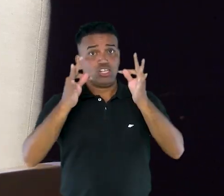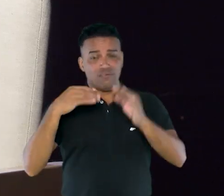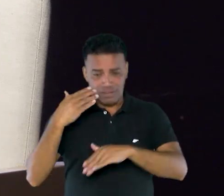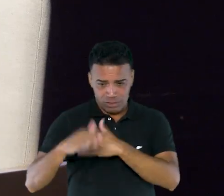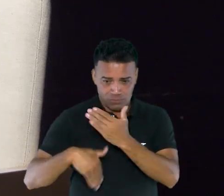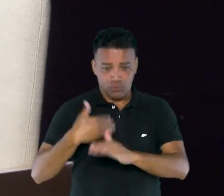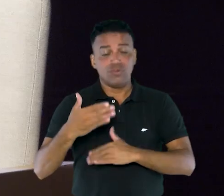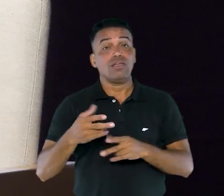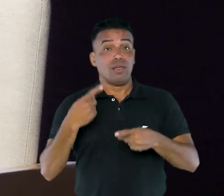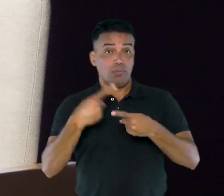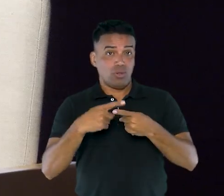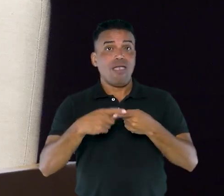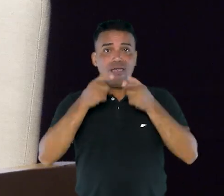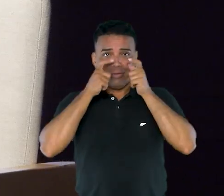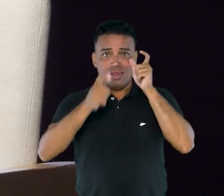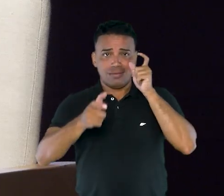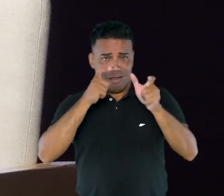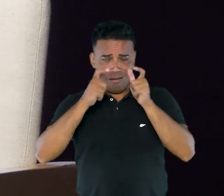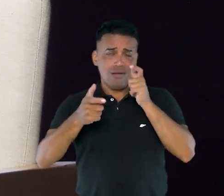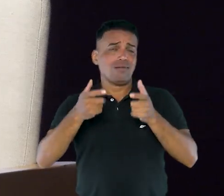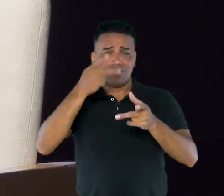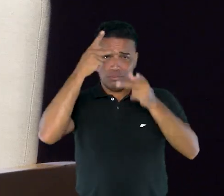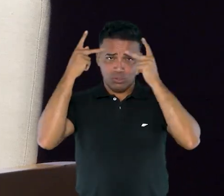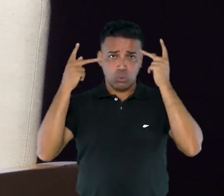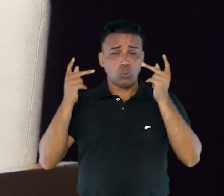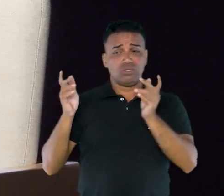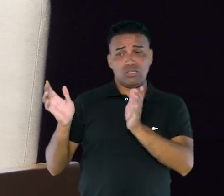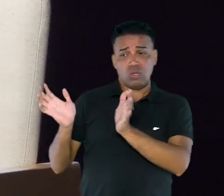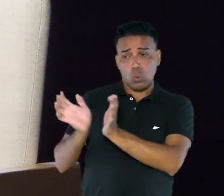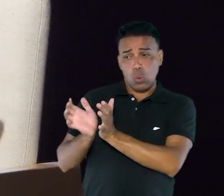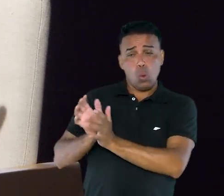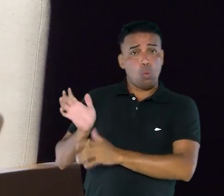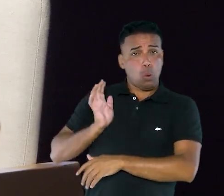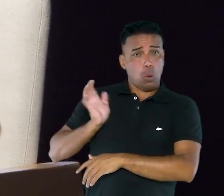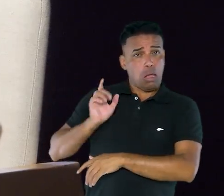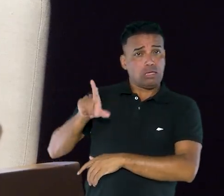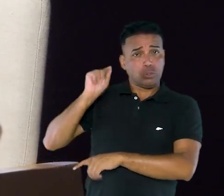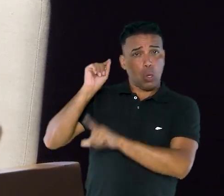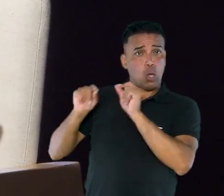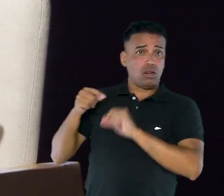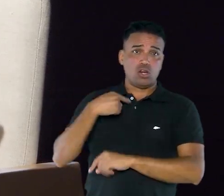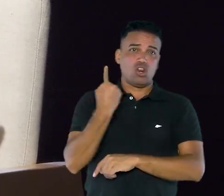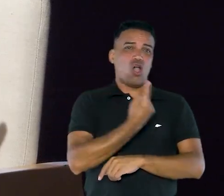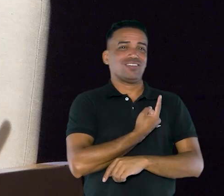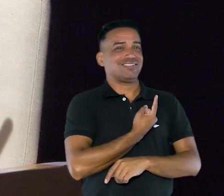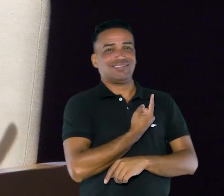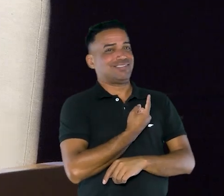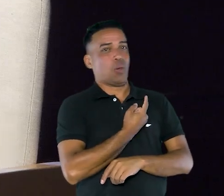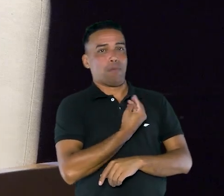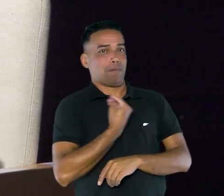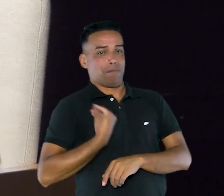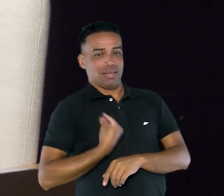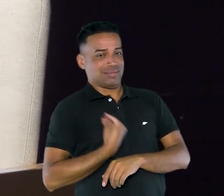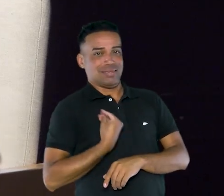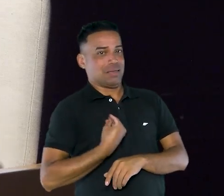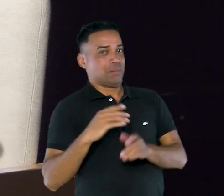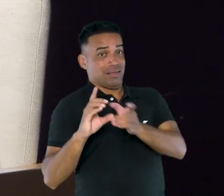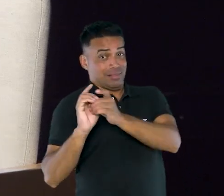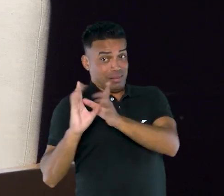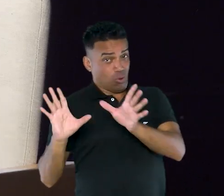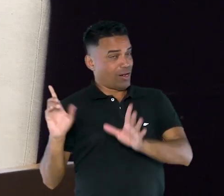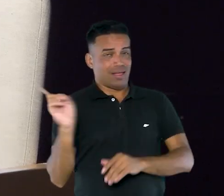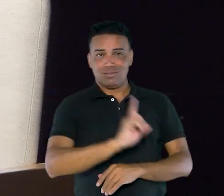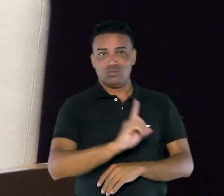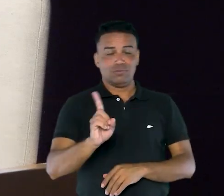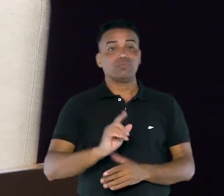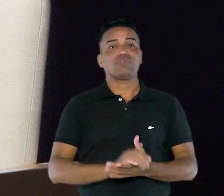vão ser desenvolvidas porque as pessoas acham que é interessante, sei lá, quem decide. Então, um processo de tomada de decisão que não é nosso e que não é democrático.